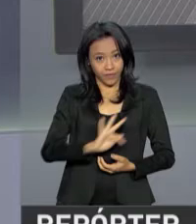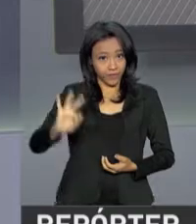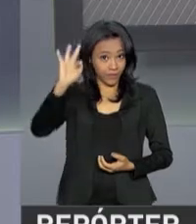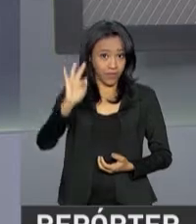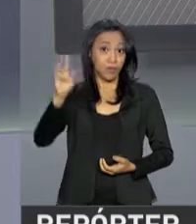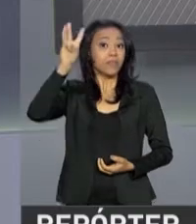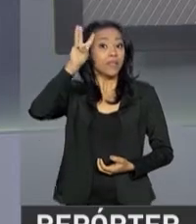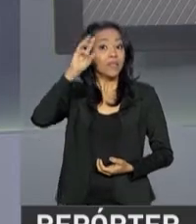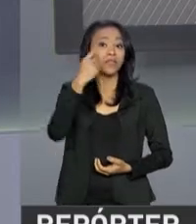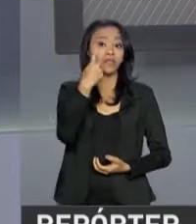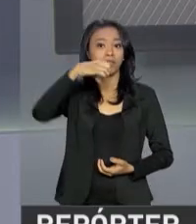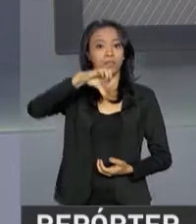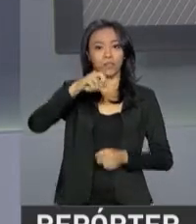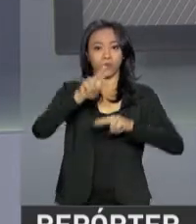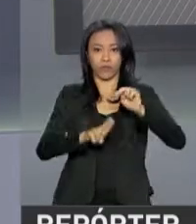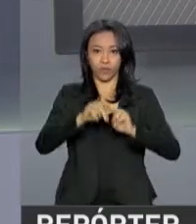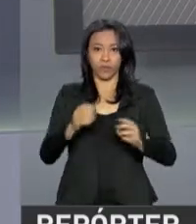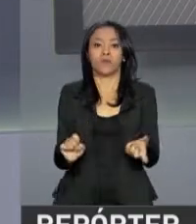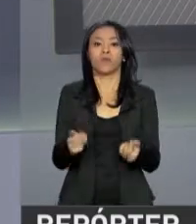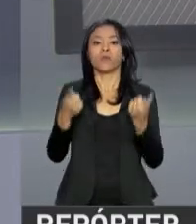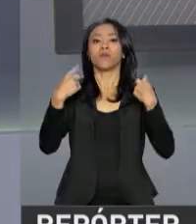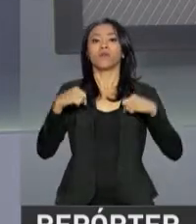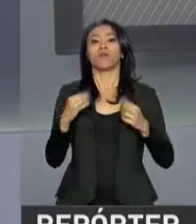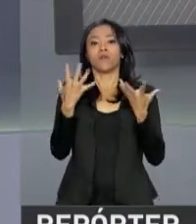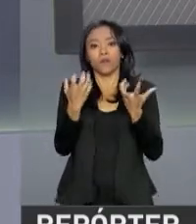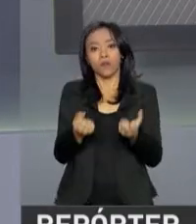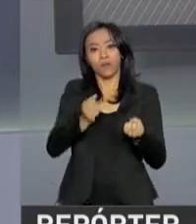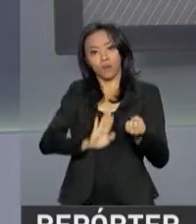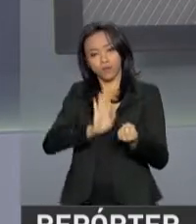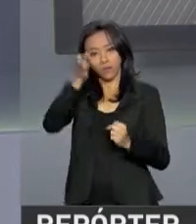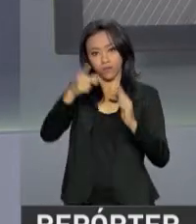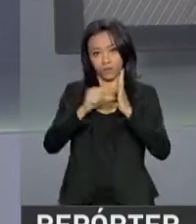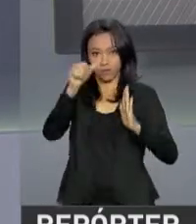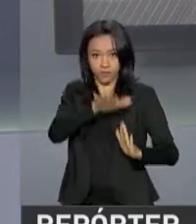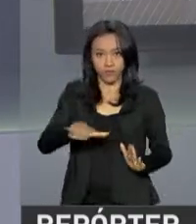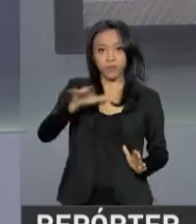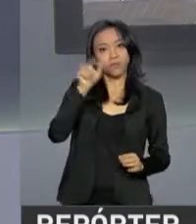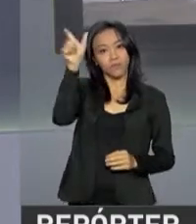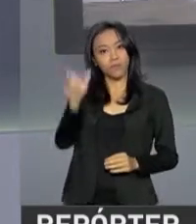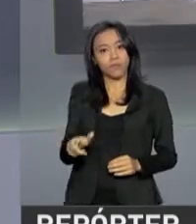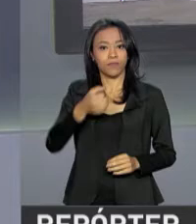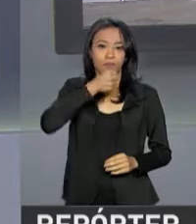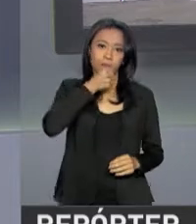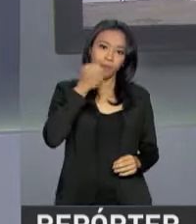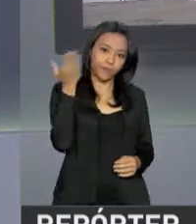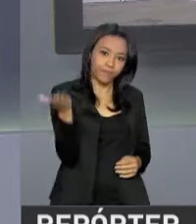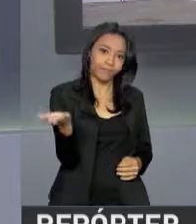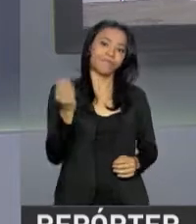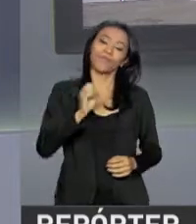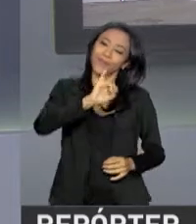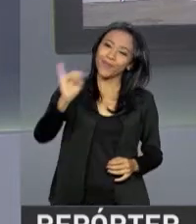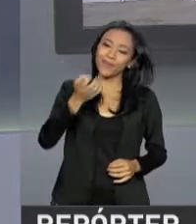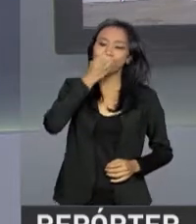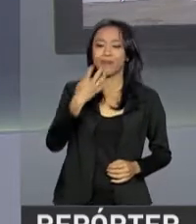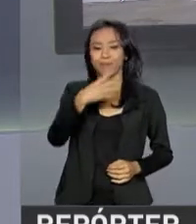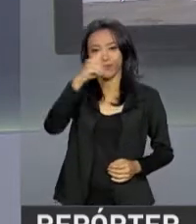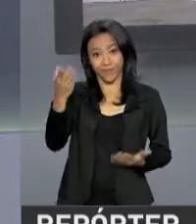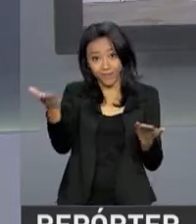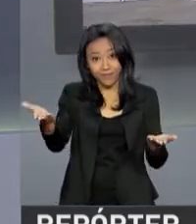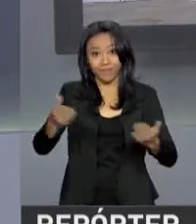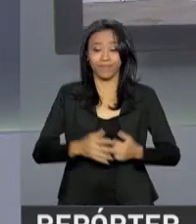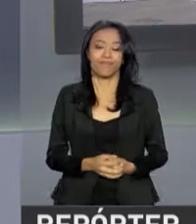feira 19 de junho e vamos direto ao palácio do planalto conversar com o repórter nem pereira o lanac bom dia pra